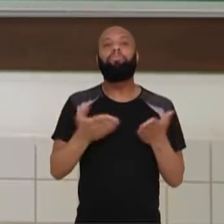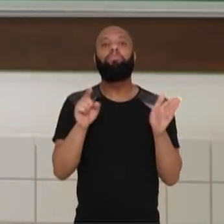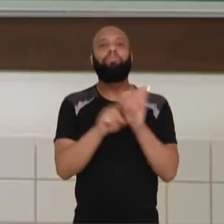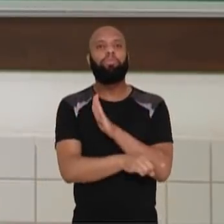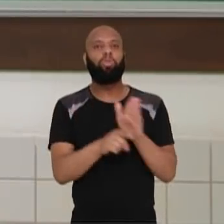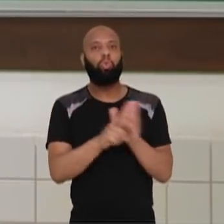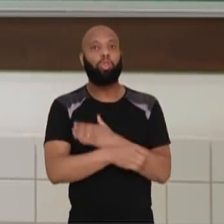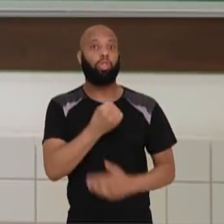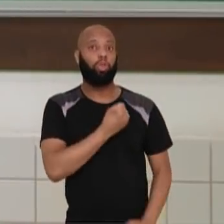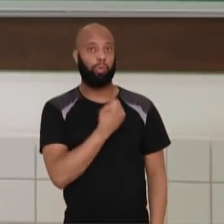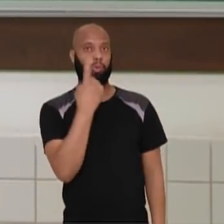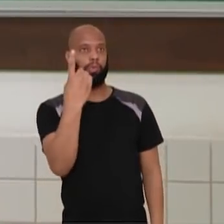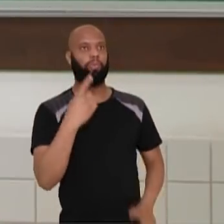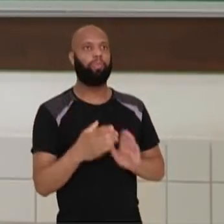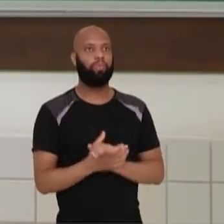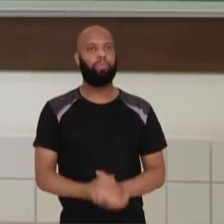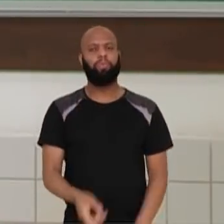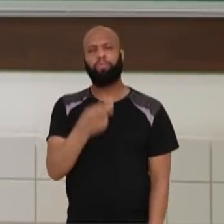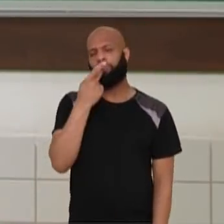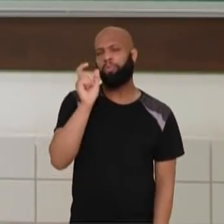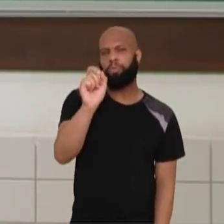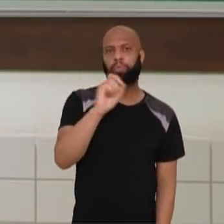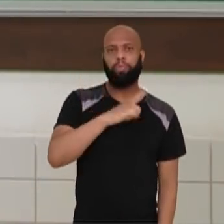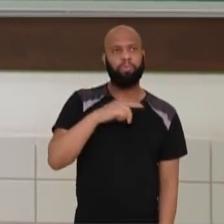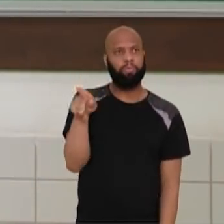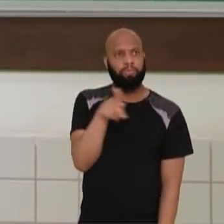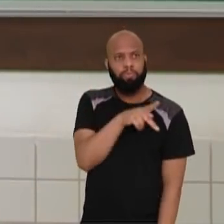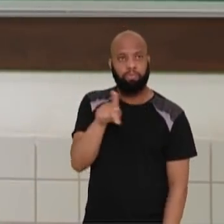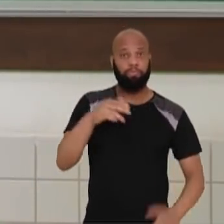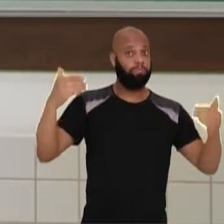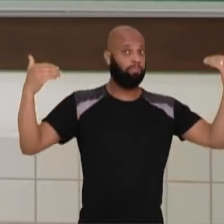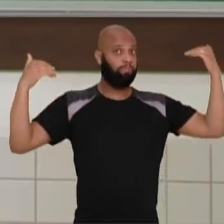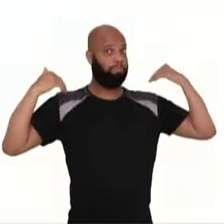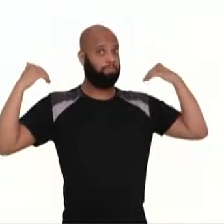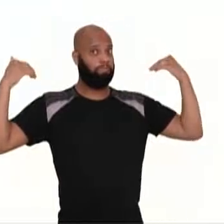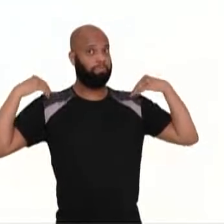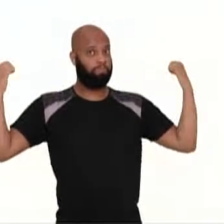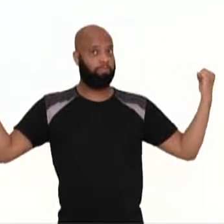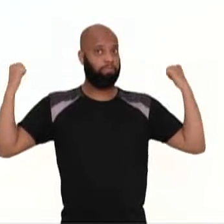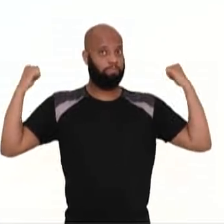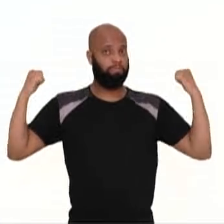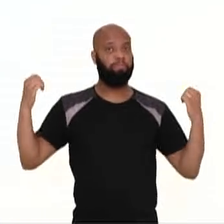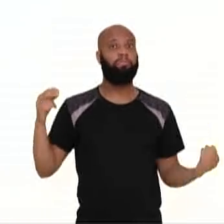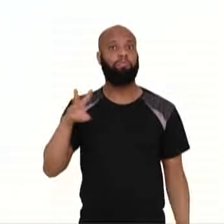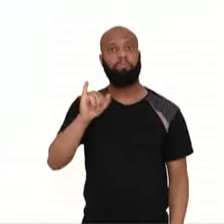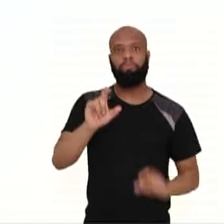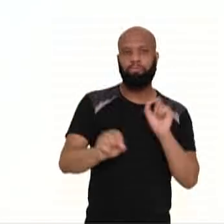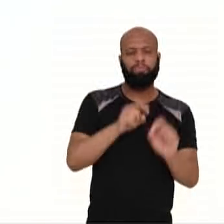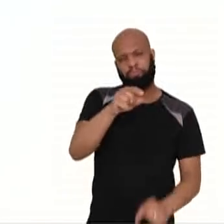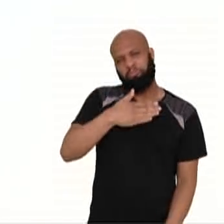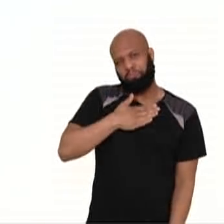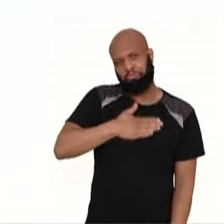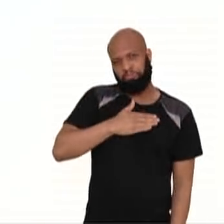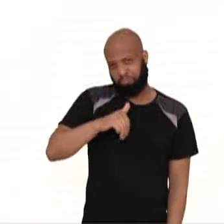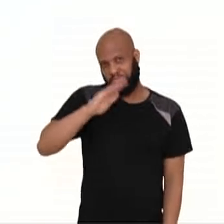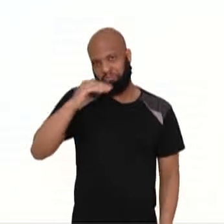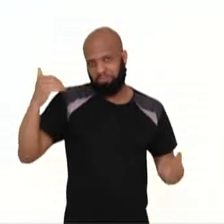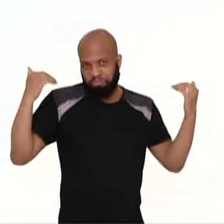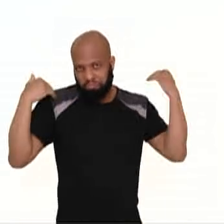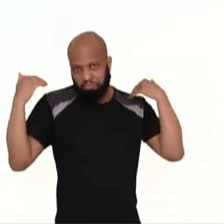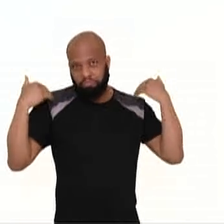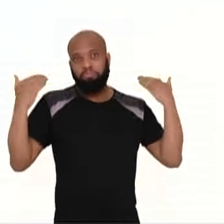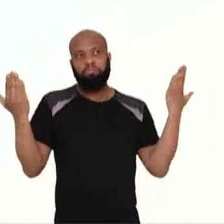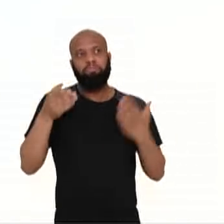primeiro exercício. Ele diz assim, professor de educação física, nós vamos usar ele, porque vocês sempre gostam dele, né?